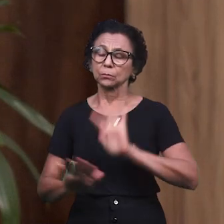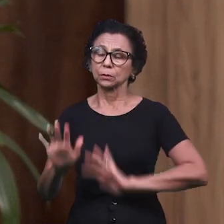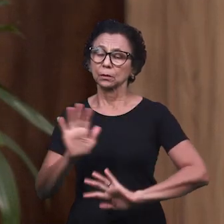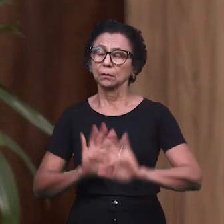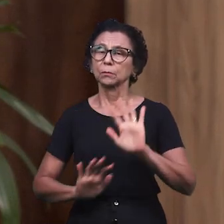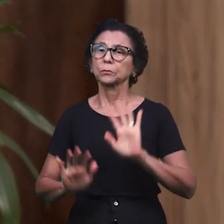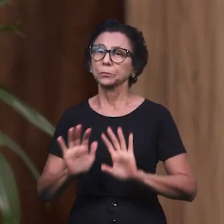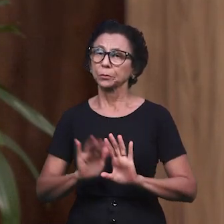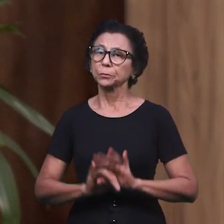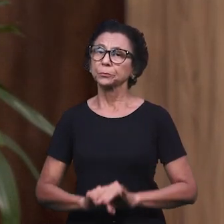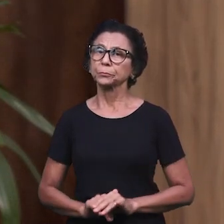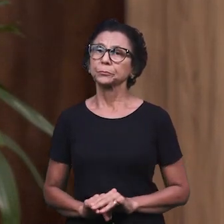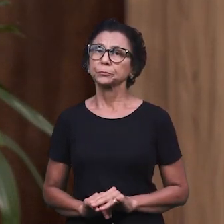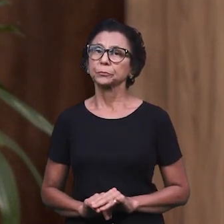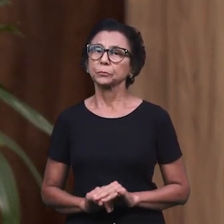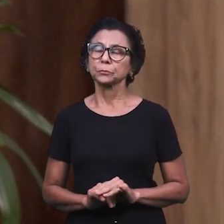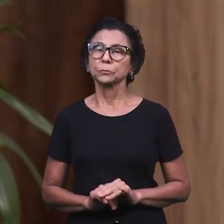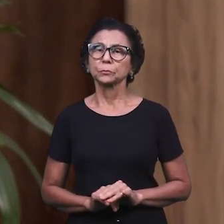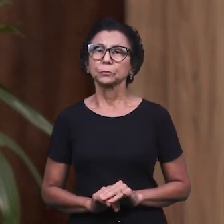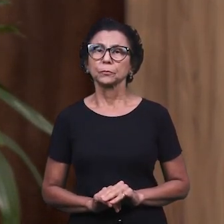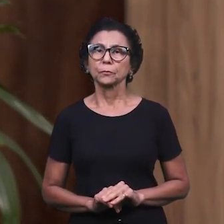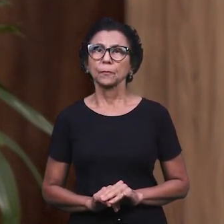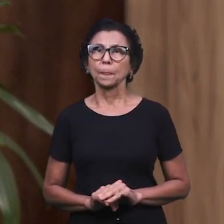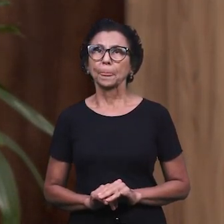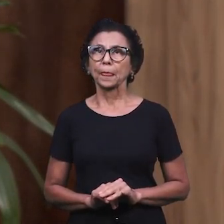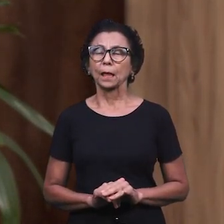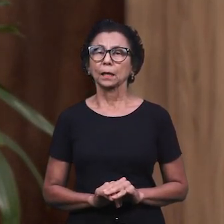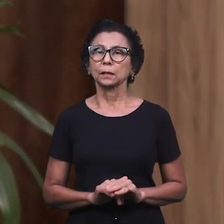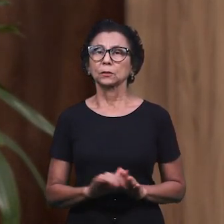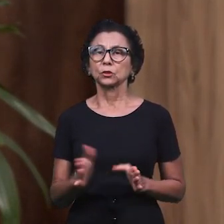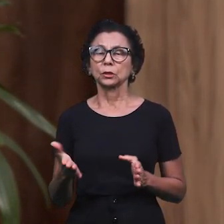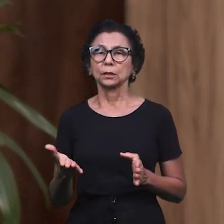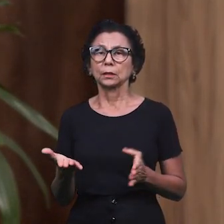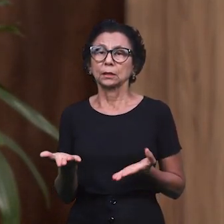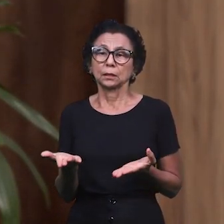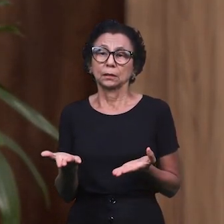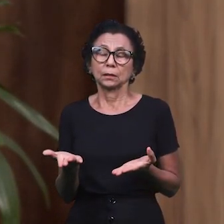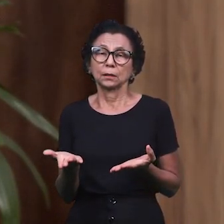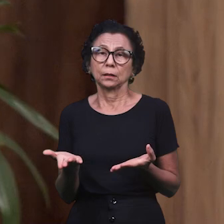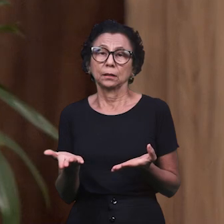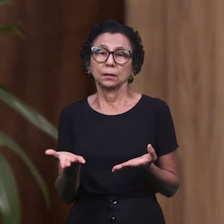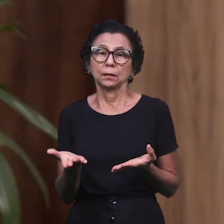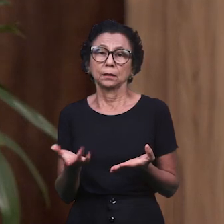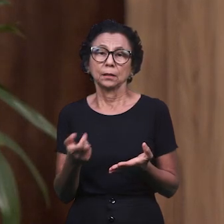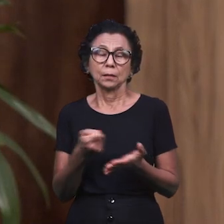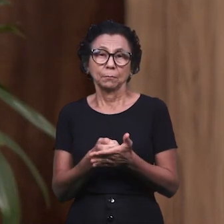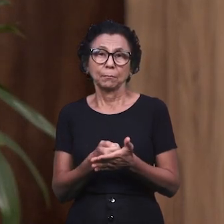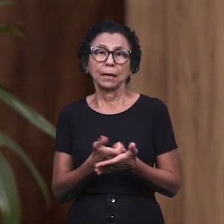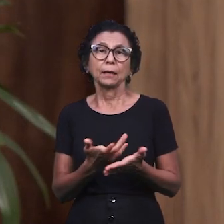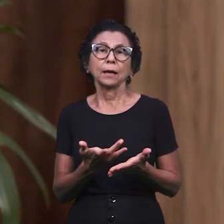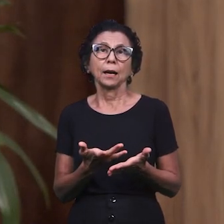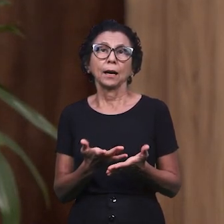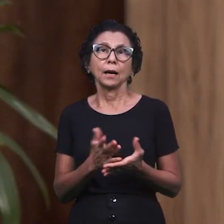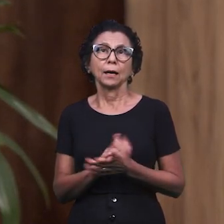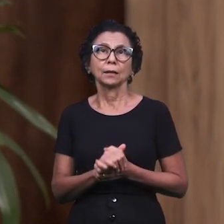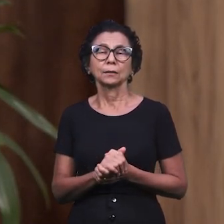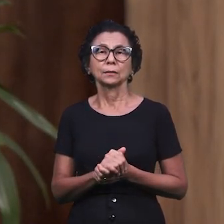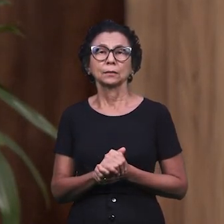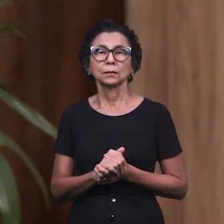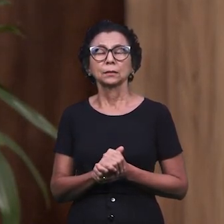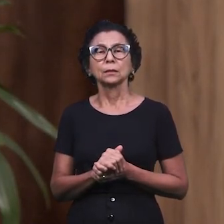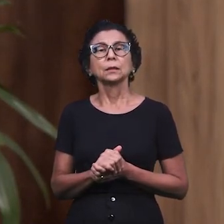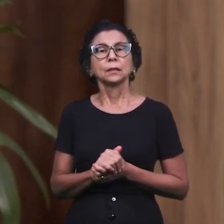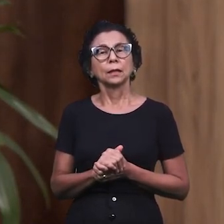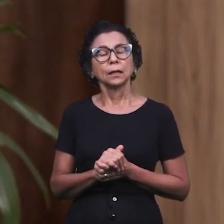agora e tinha que pagar, e tinha que restituir. E tinha inclusive o acréscimo de 1/5 na hora de